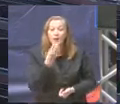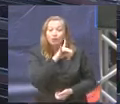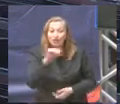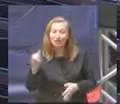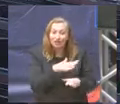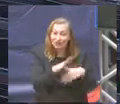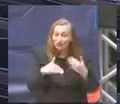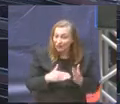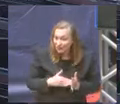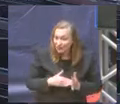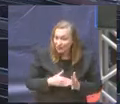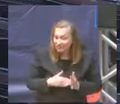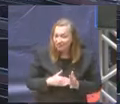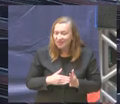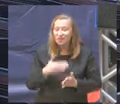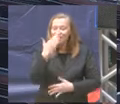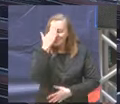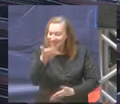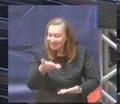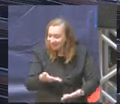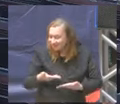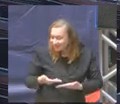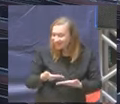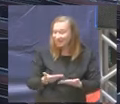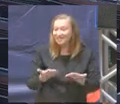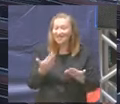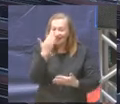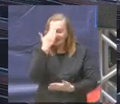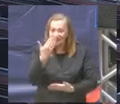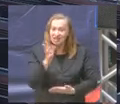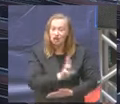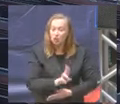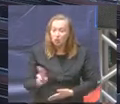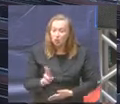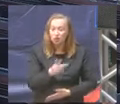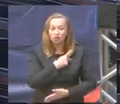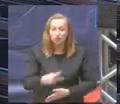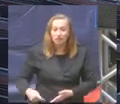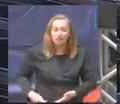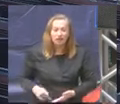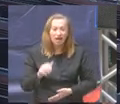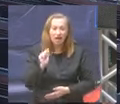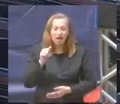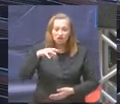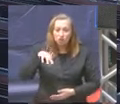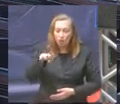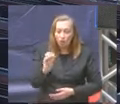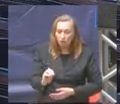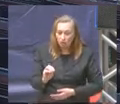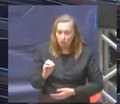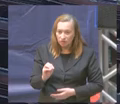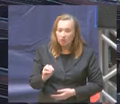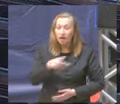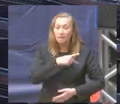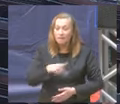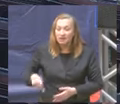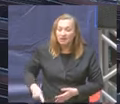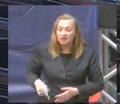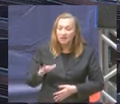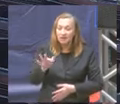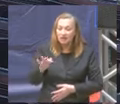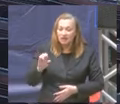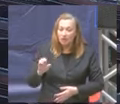todos. Obrigado pelo convite. Quero agradecer em nome do presidente Antônio Florentes Queiroz Júnior, presidente da FEComércio Rio de